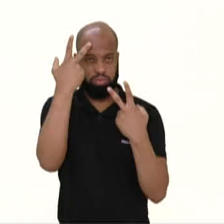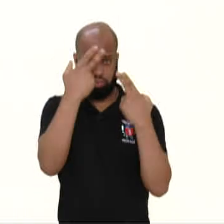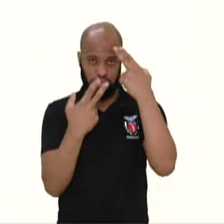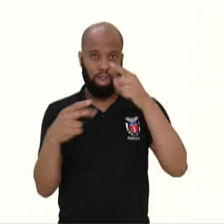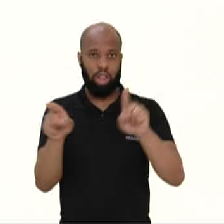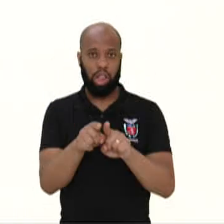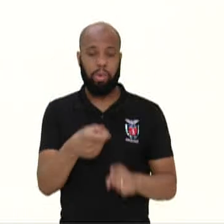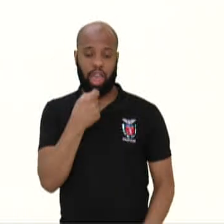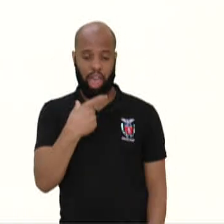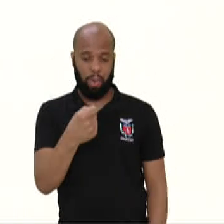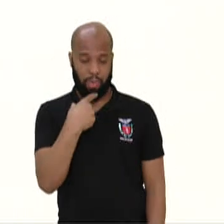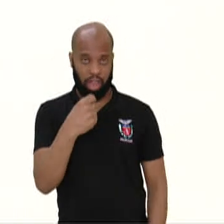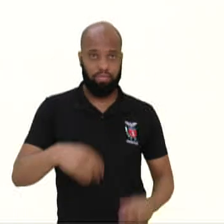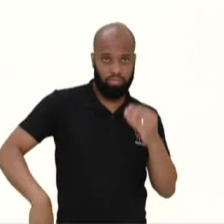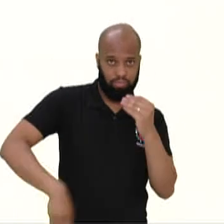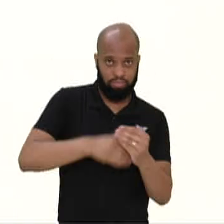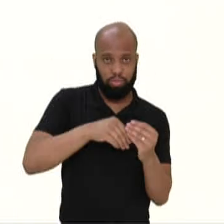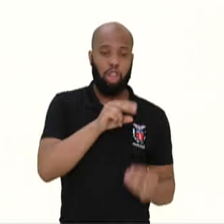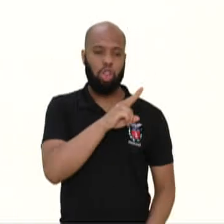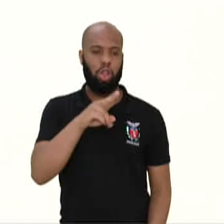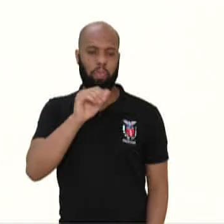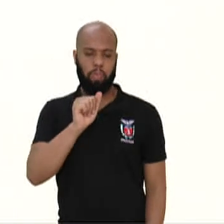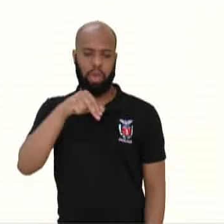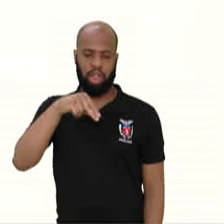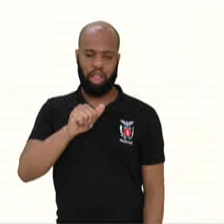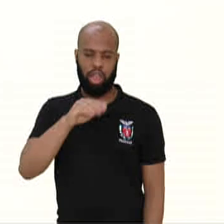ainda de anabolizantes, de acordo com os autores aqui.